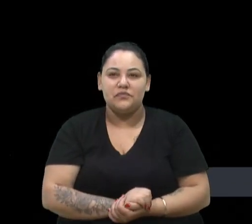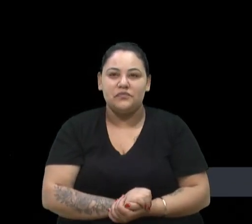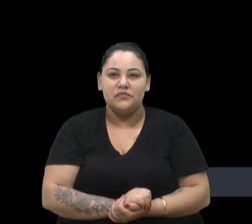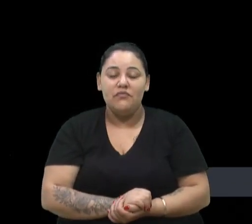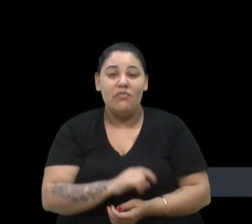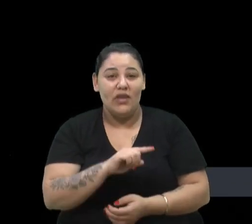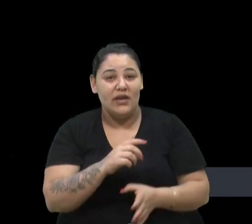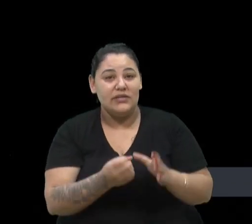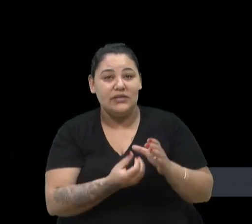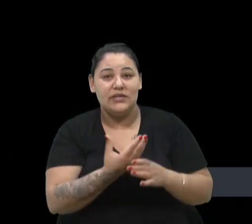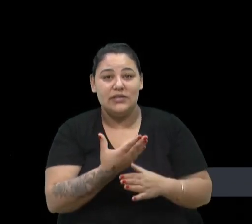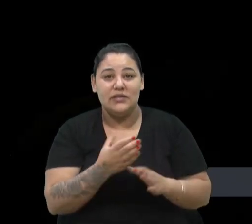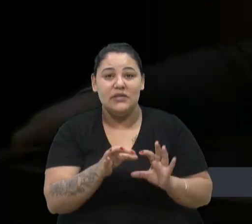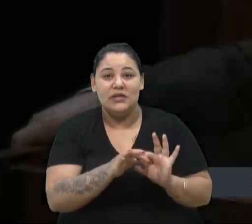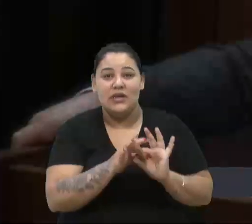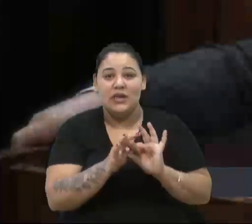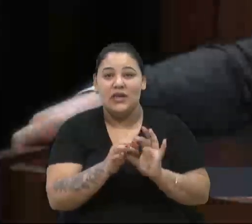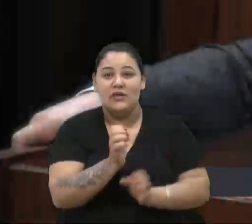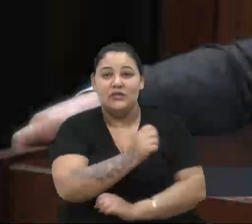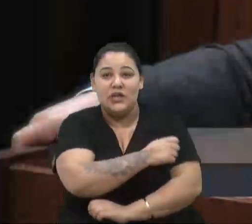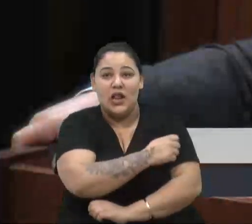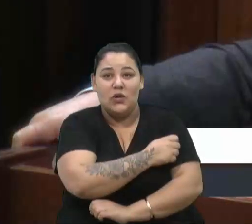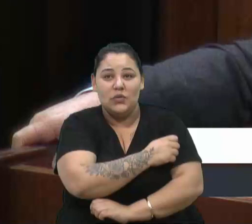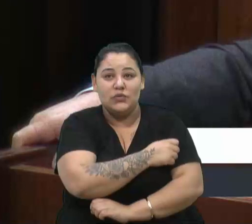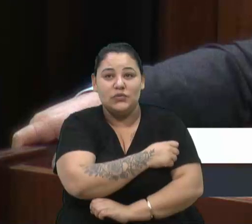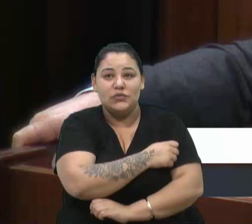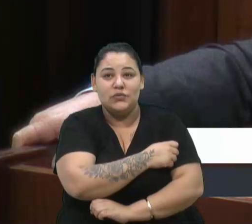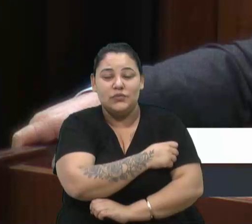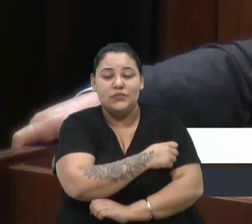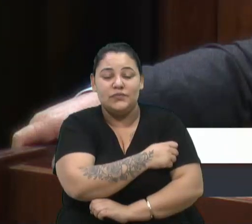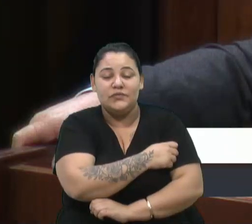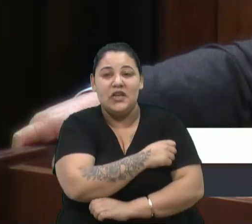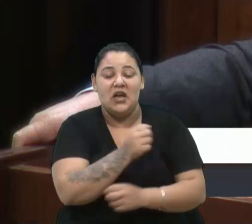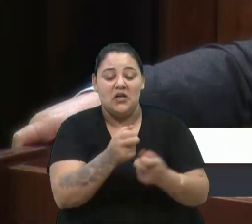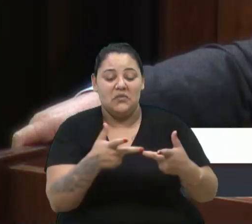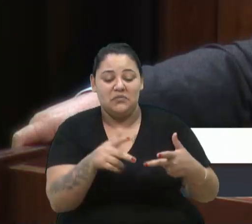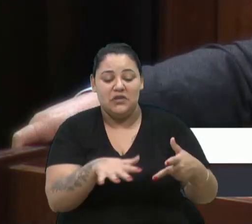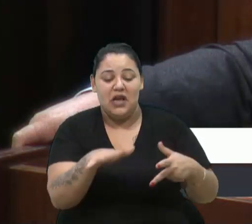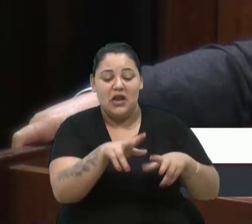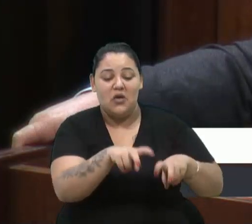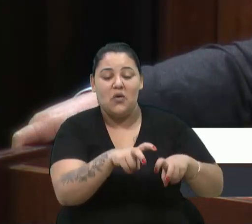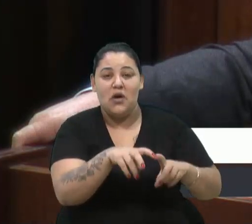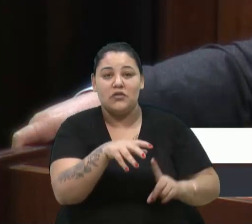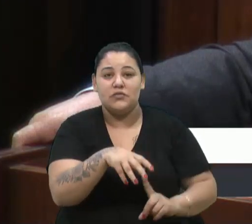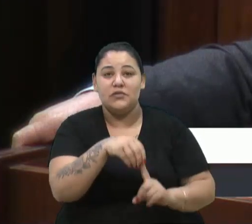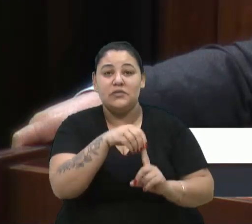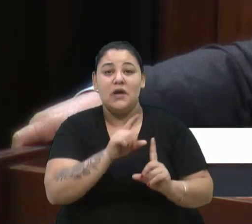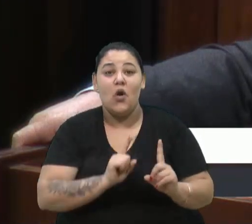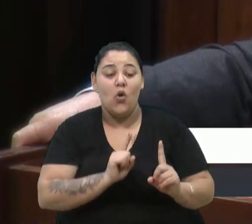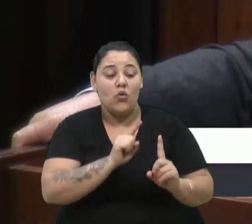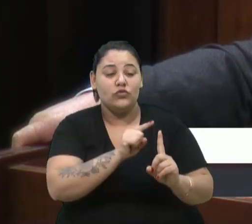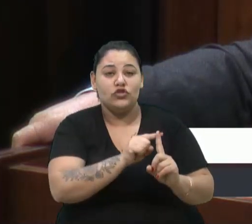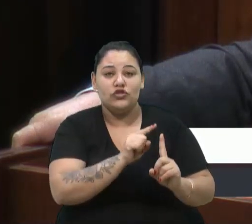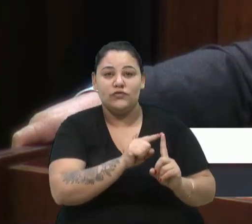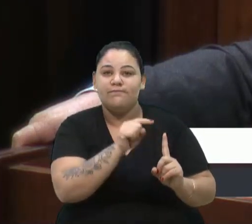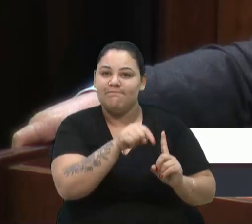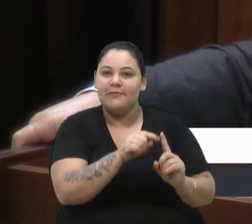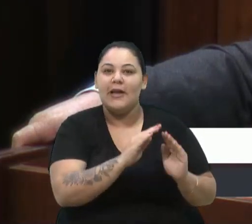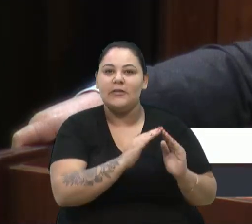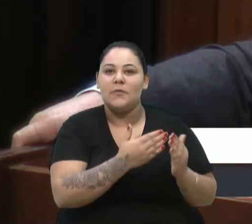a formação integrada dos alunos e a promoção do Meio Rural são os principais objetivos da escola família agrícola